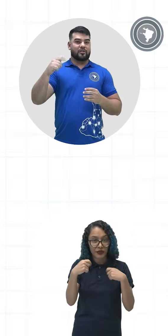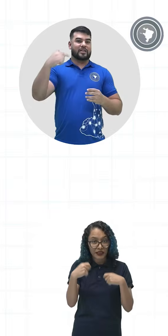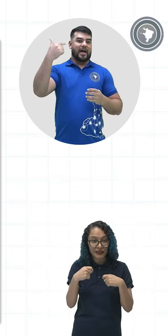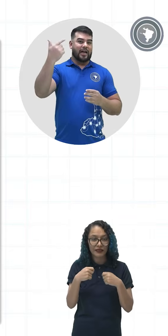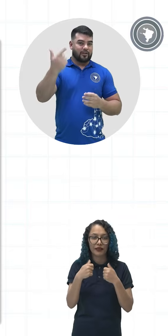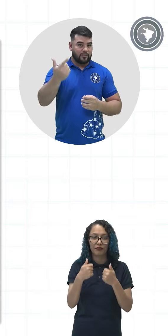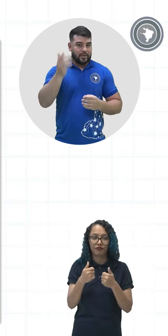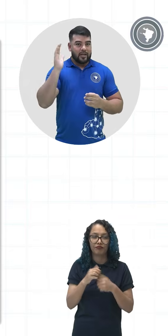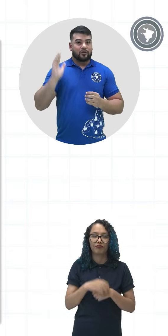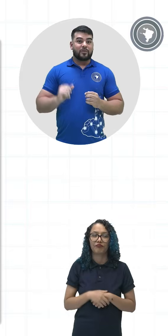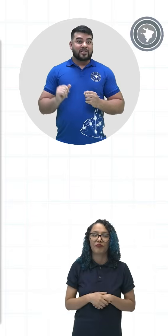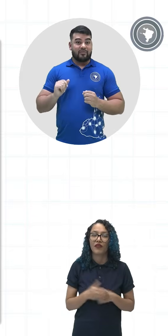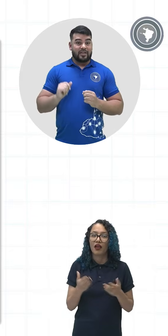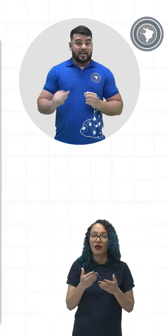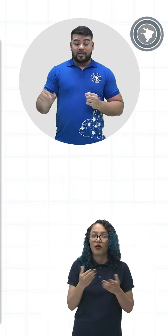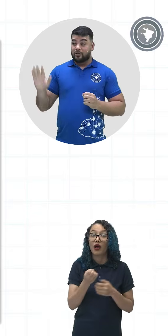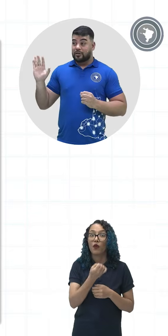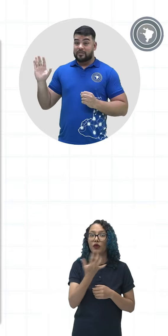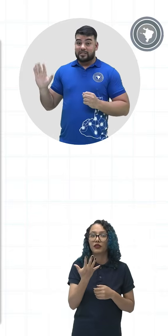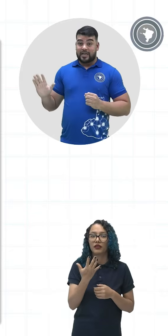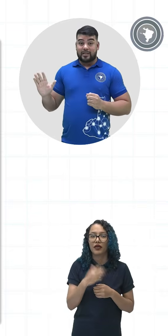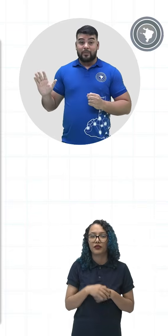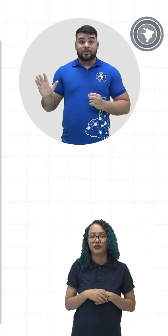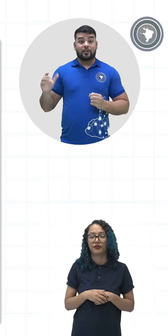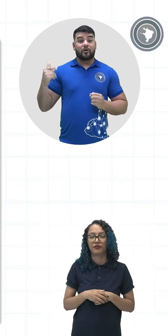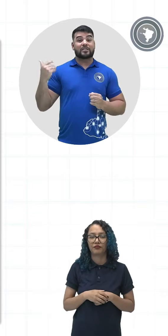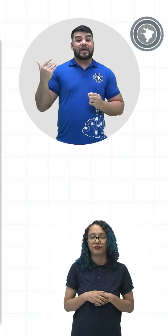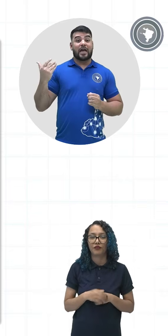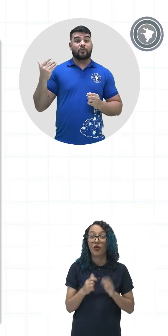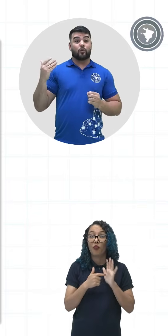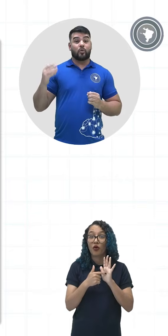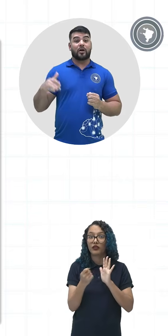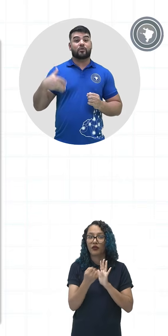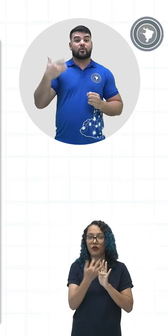desejada. Dosagem. Então, observem que aqui nós temos exatamente a